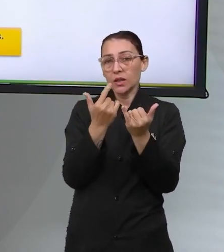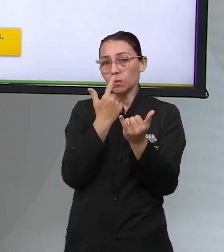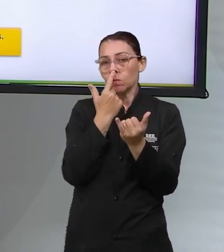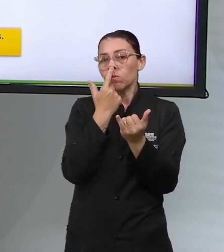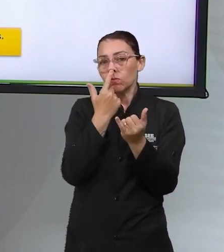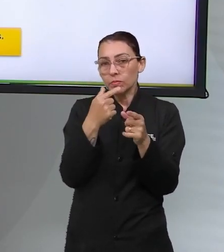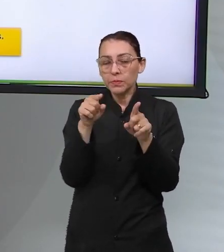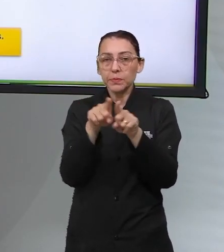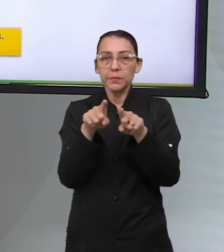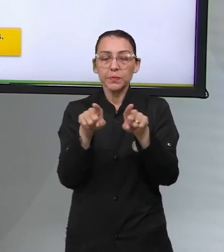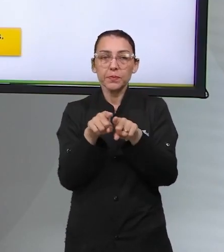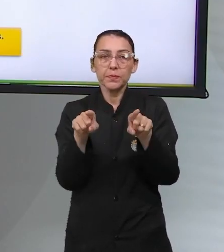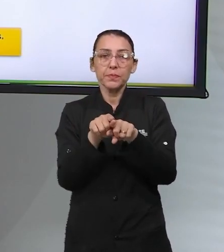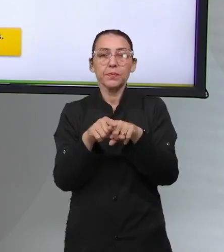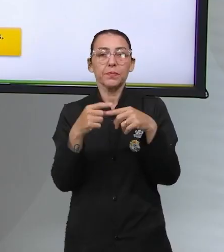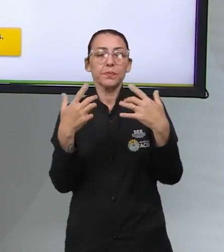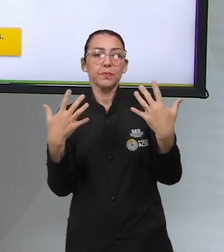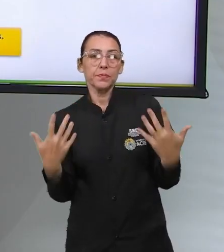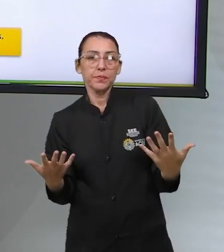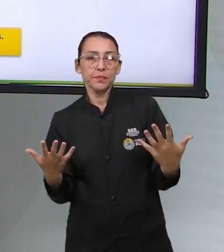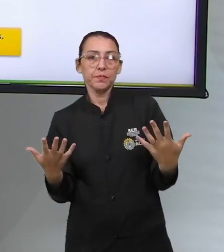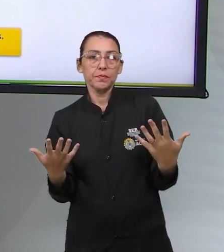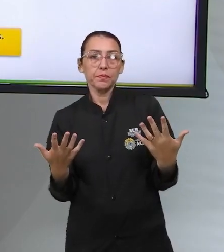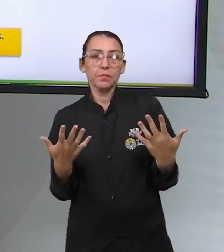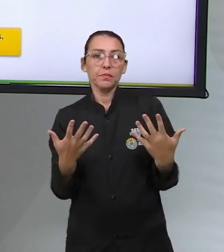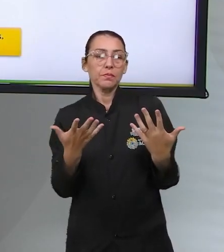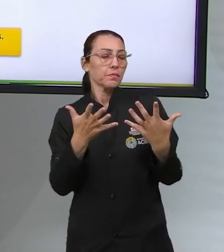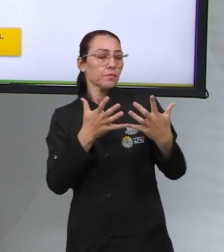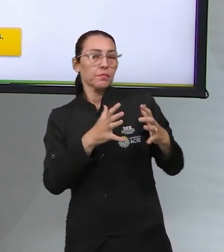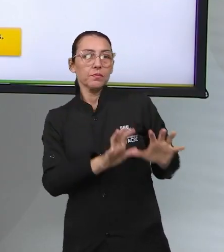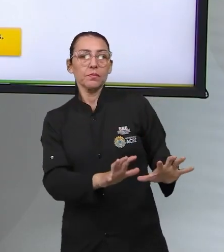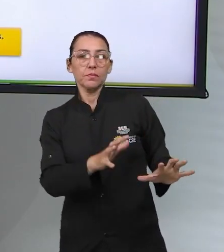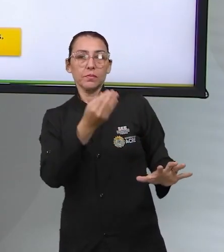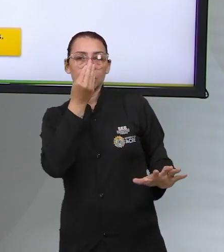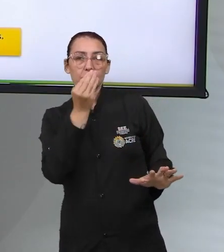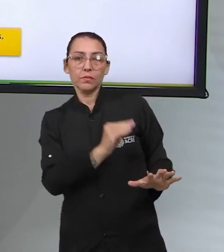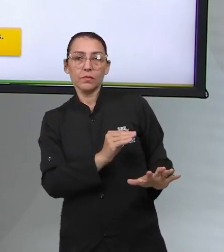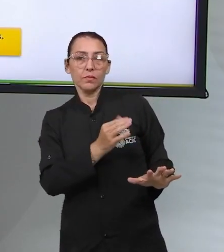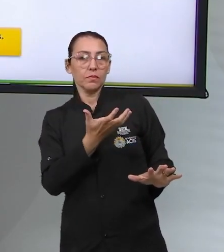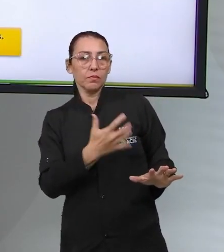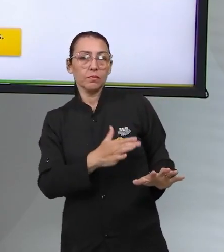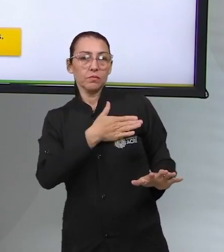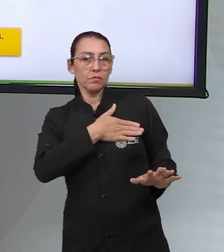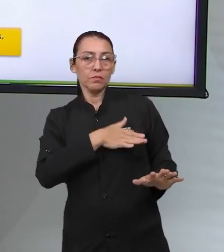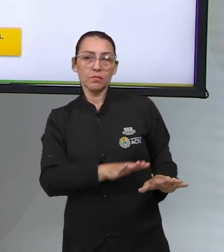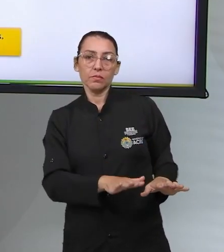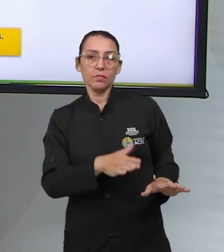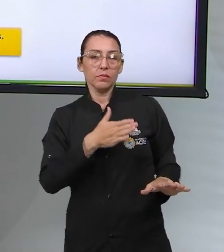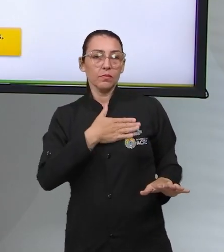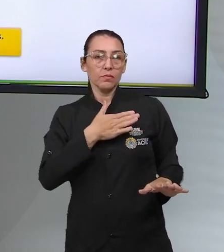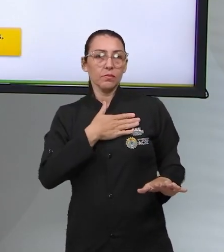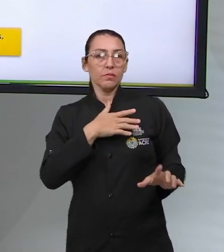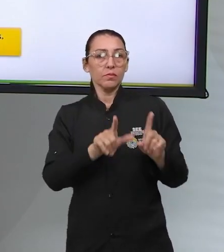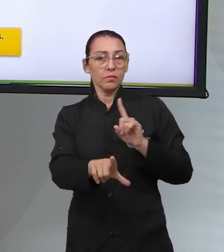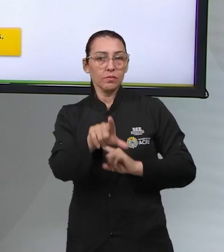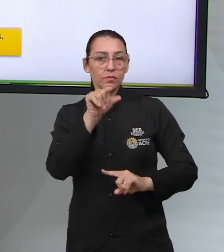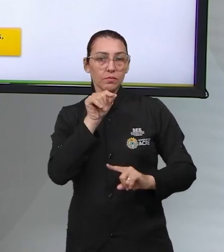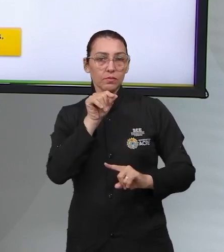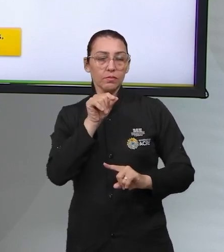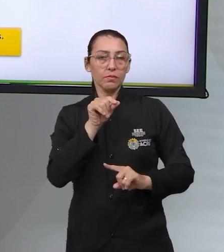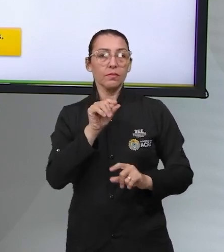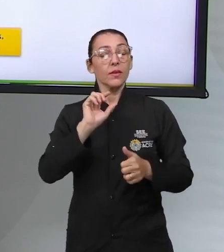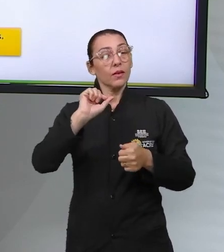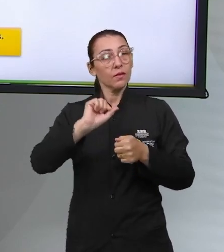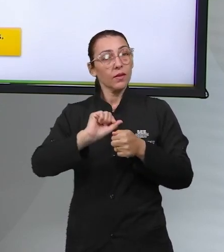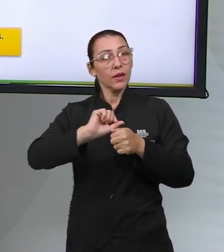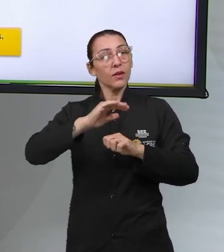Logo, eu irei, digamos assim, rejeitar. Não faz parte dos meus gostos e das minhas preferências.